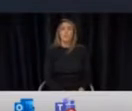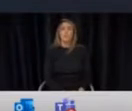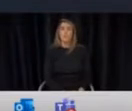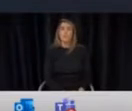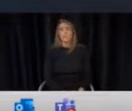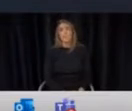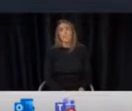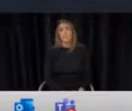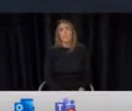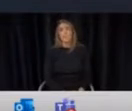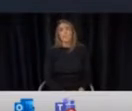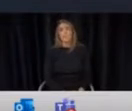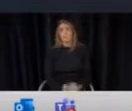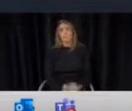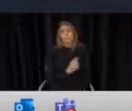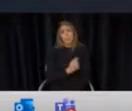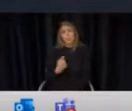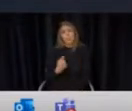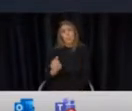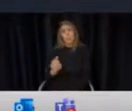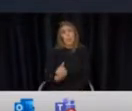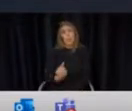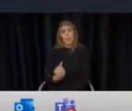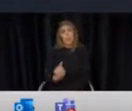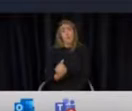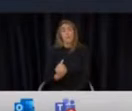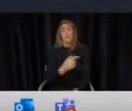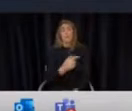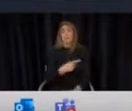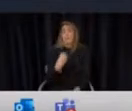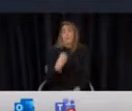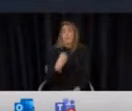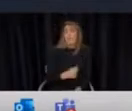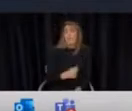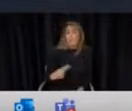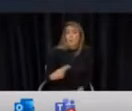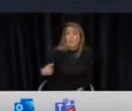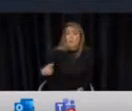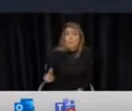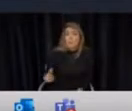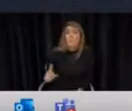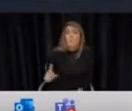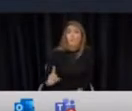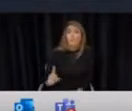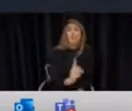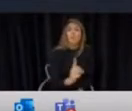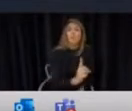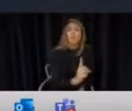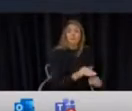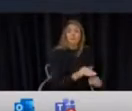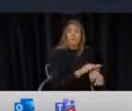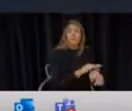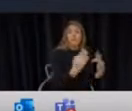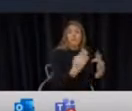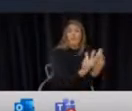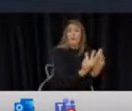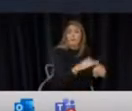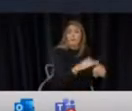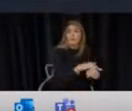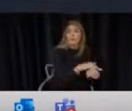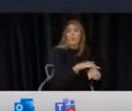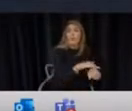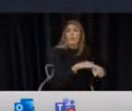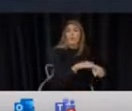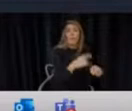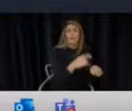A gente jamais entra numa entrevista somente para conseguir a doação dos órgãos. A gente sempre se coloca no lugar